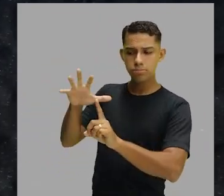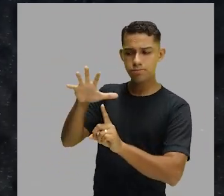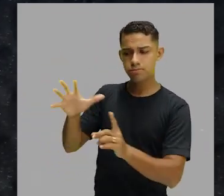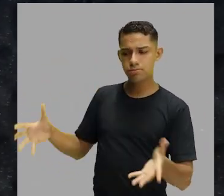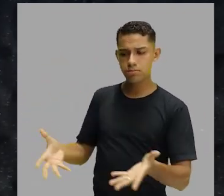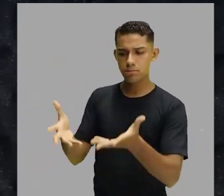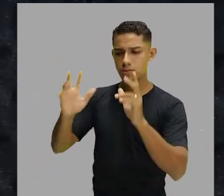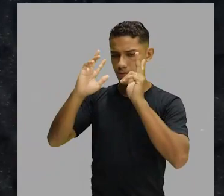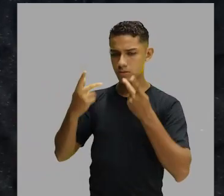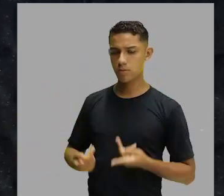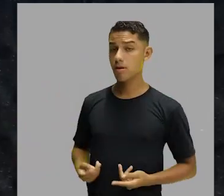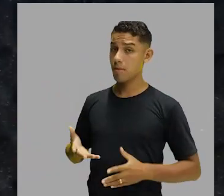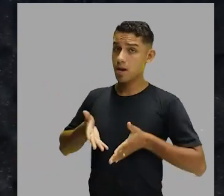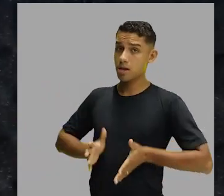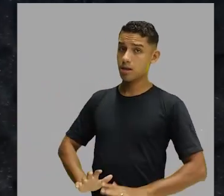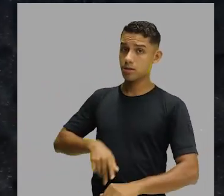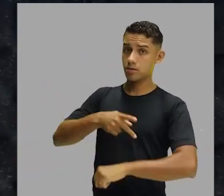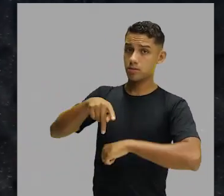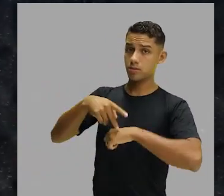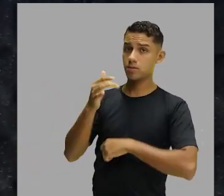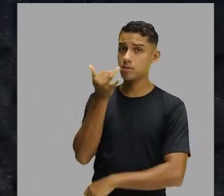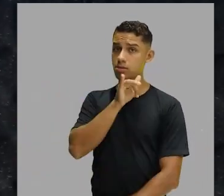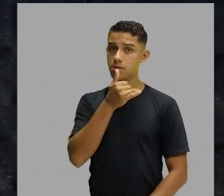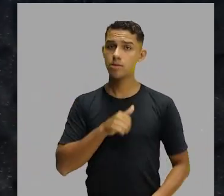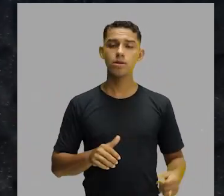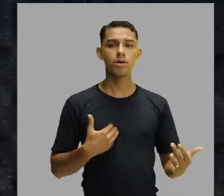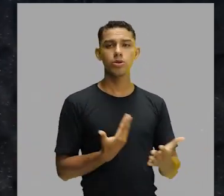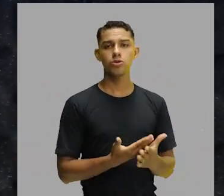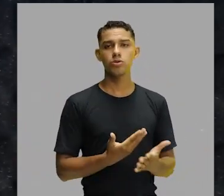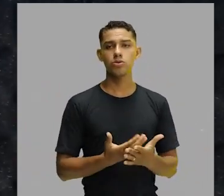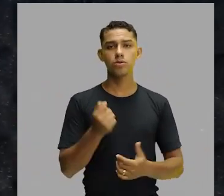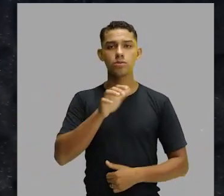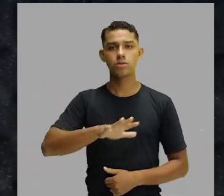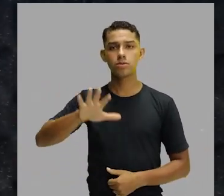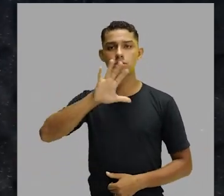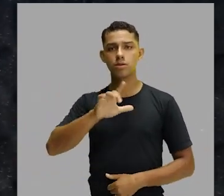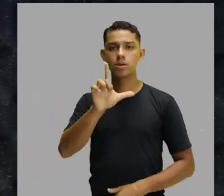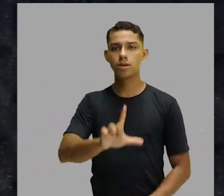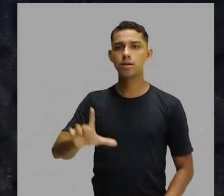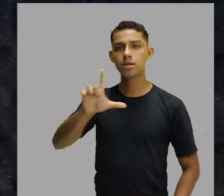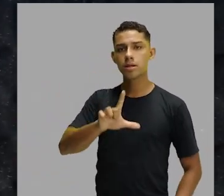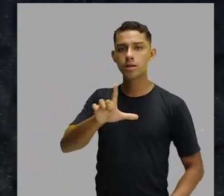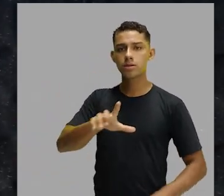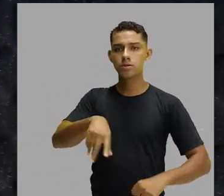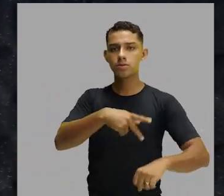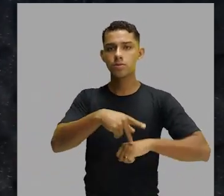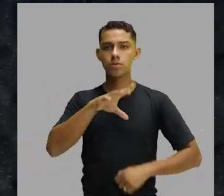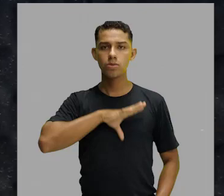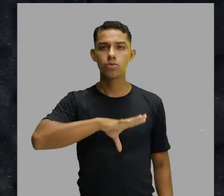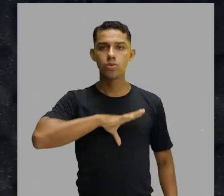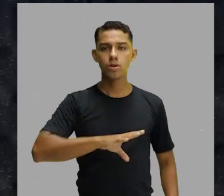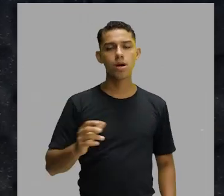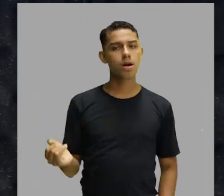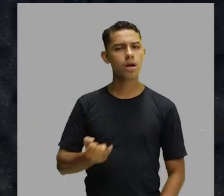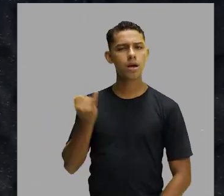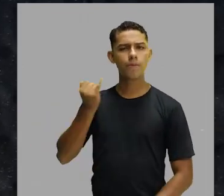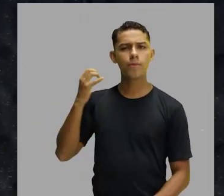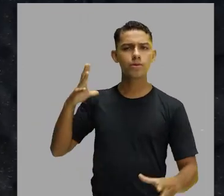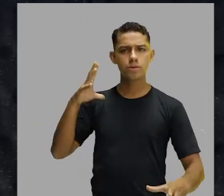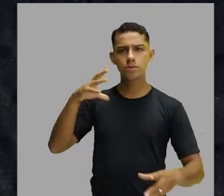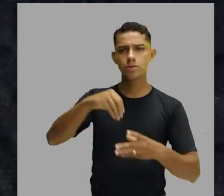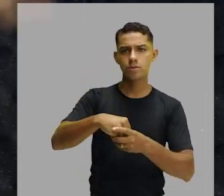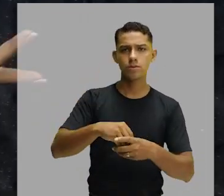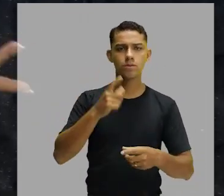mas ele é italiano. E nós estamos estudando a literatura portuguesa. Porém, é importante frisar que